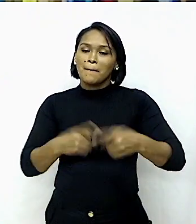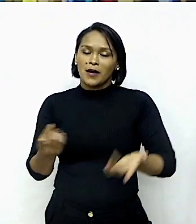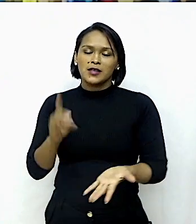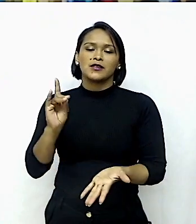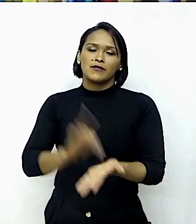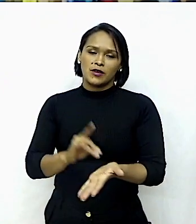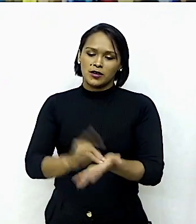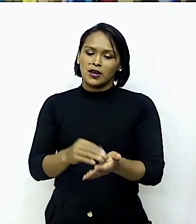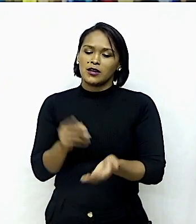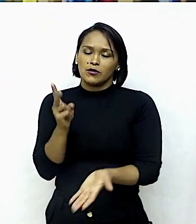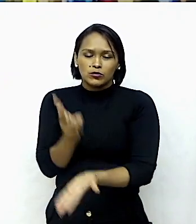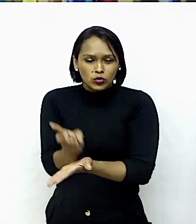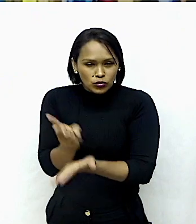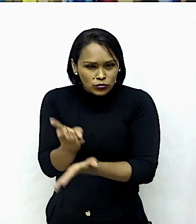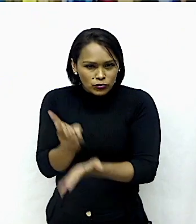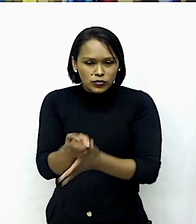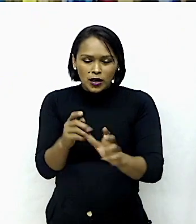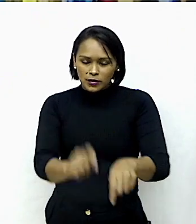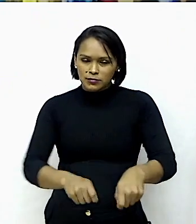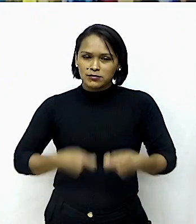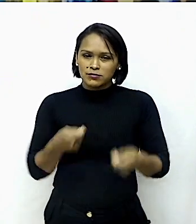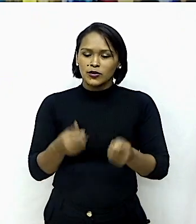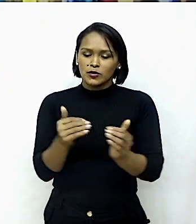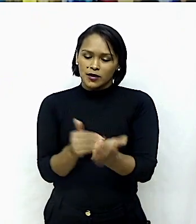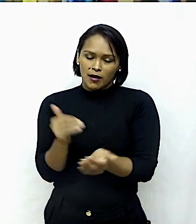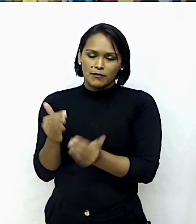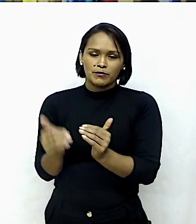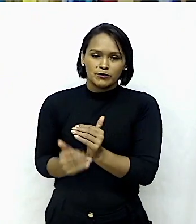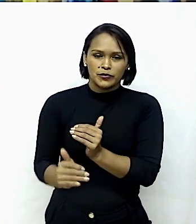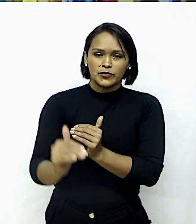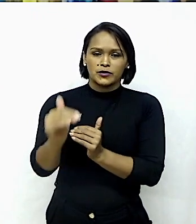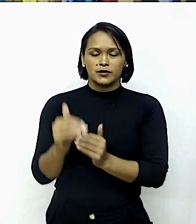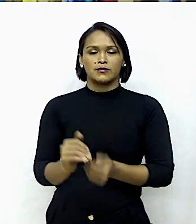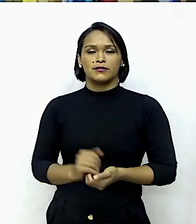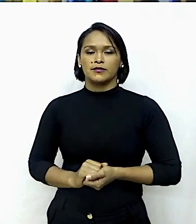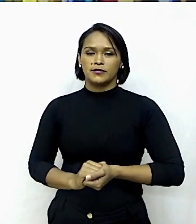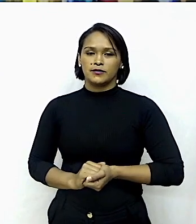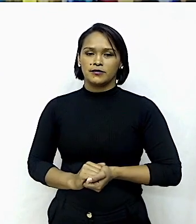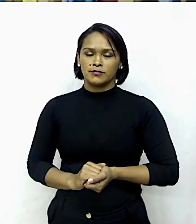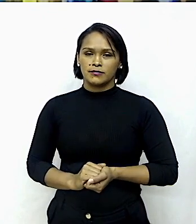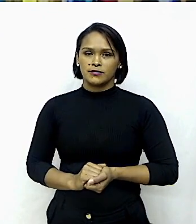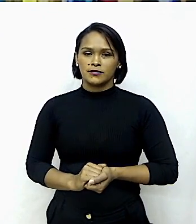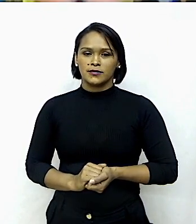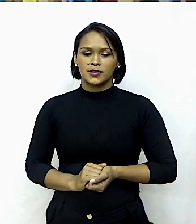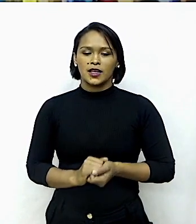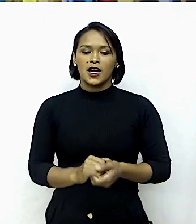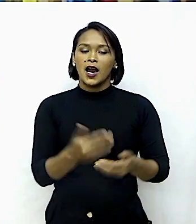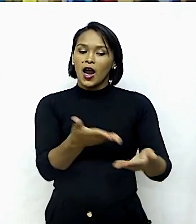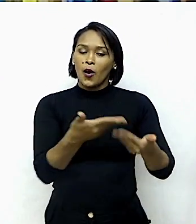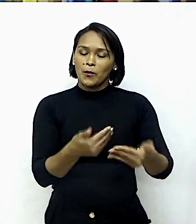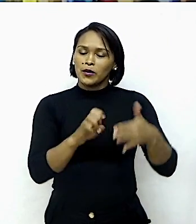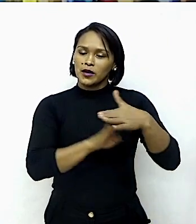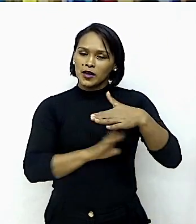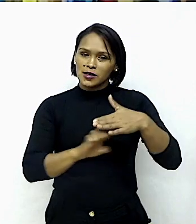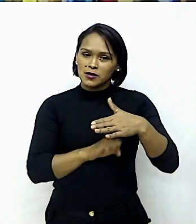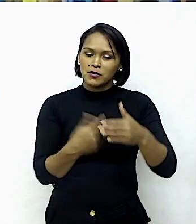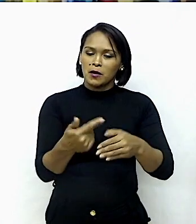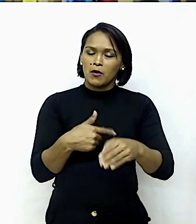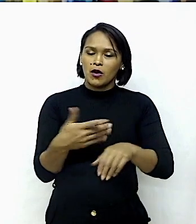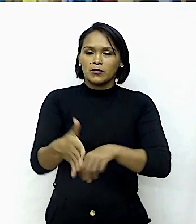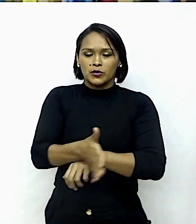que são pleito que nós podemos certamente levar adiante com os americanos é um pleito que o senhor está fazendo o